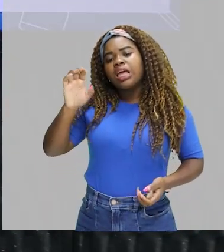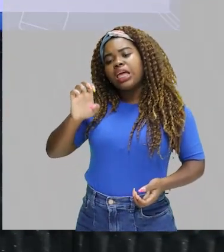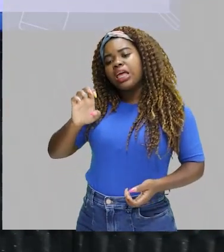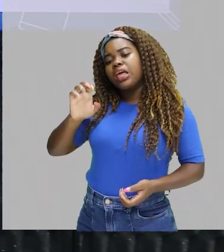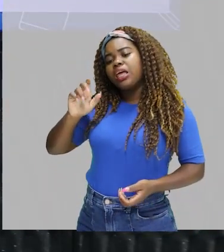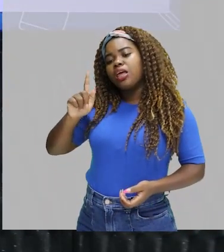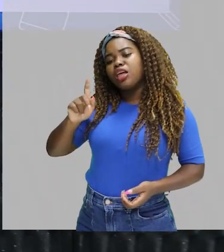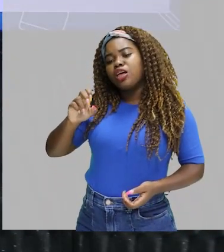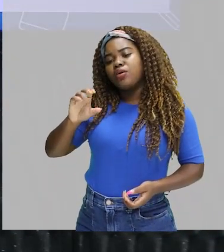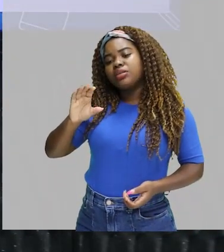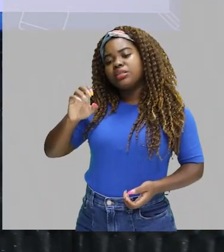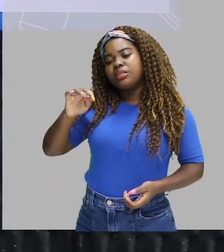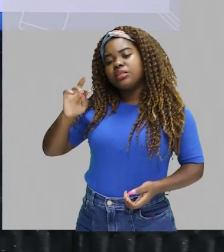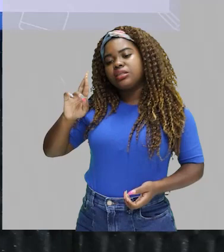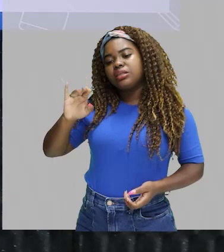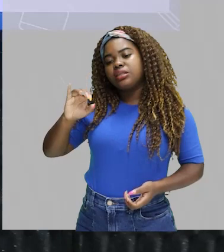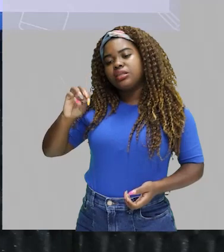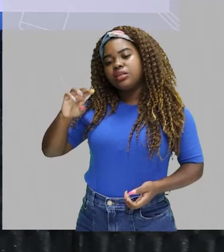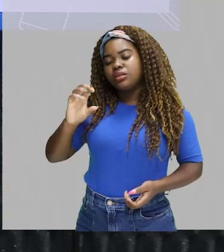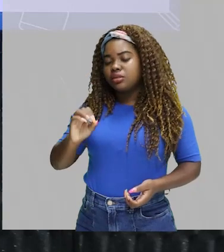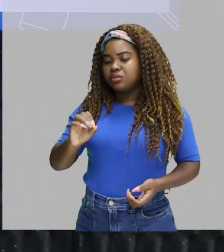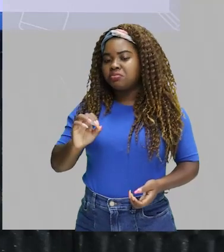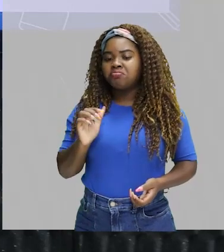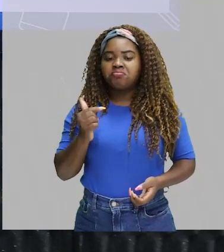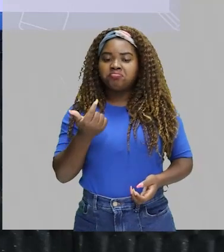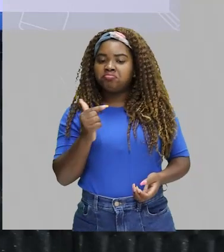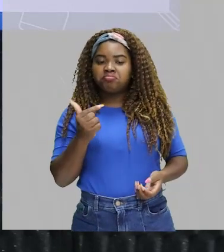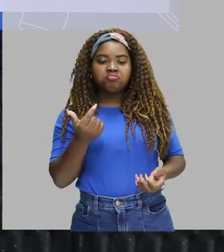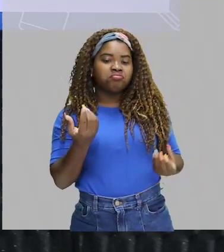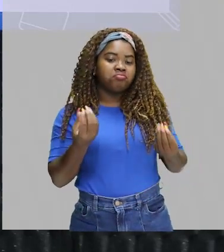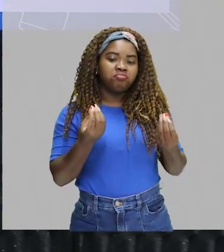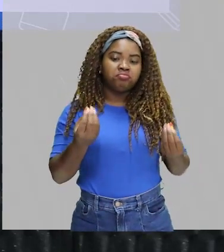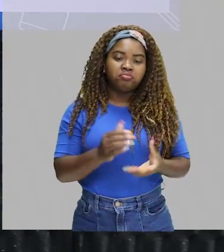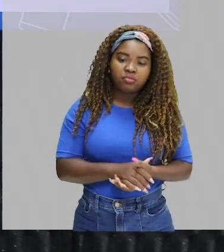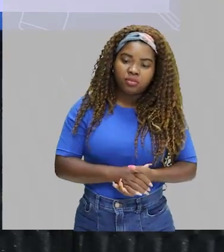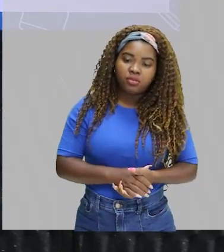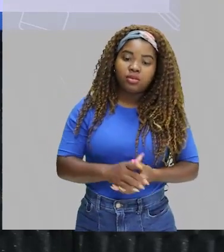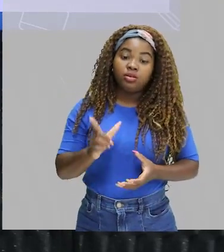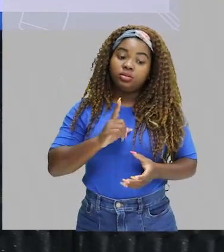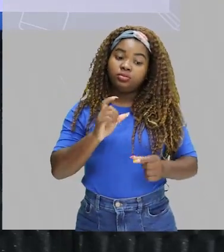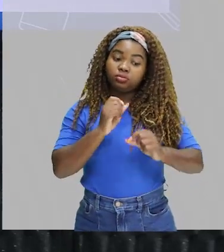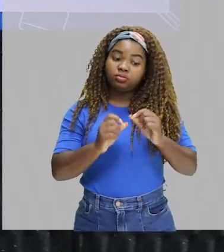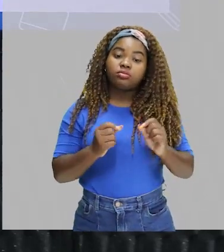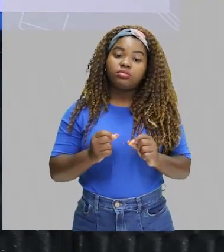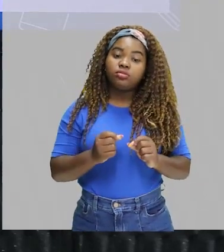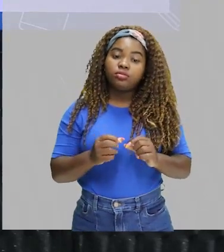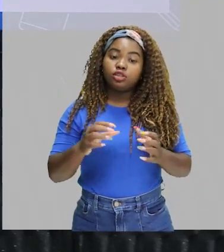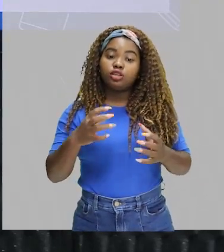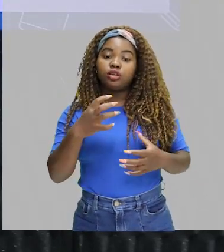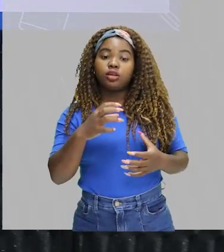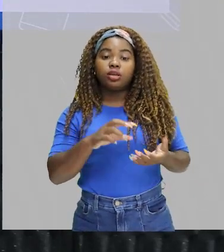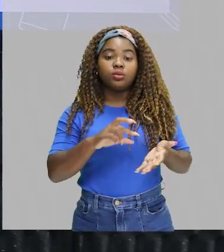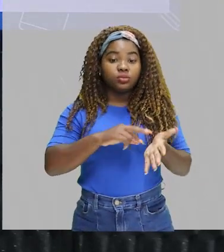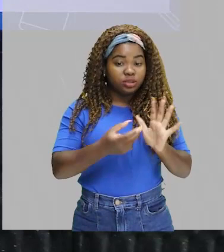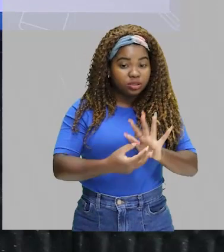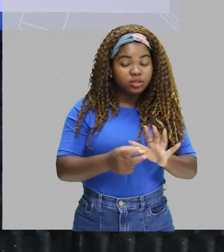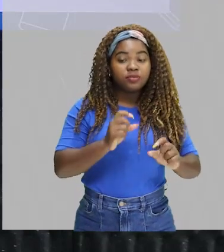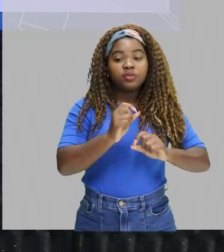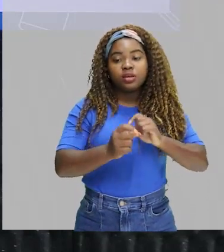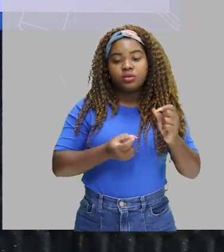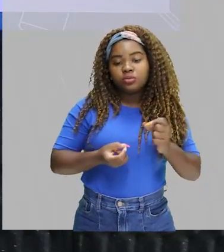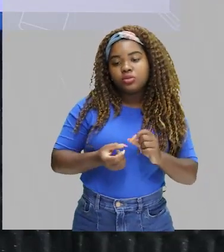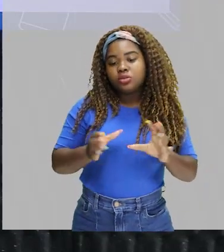egocentrismo, necessariamente nós não temos esta previsão. Existe um tom de coletividade dentro da ética